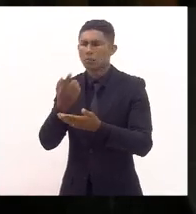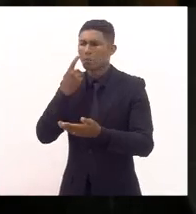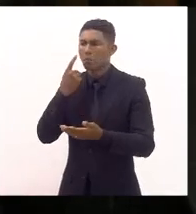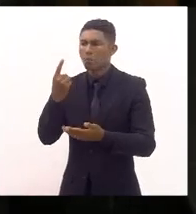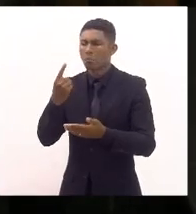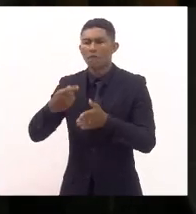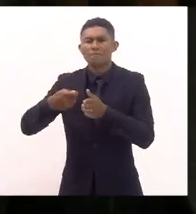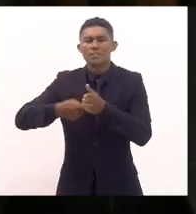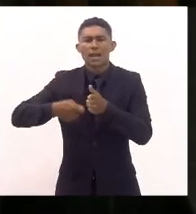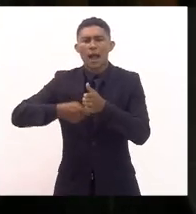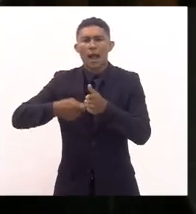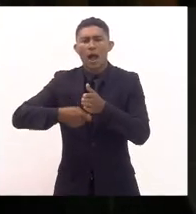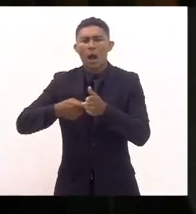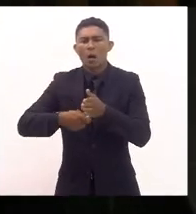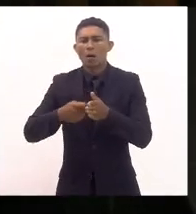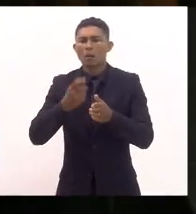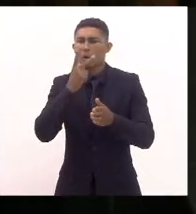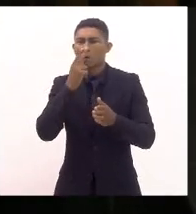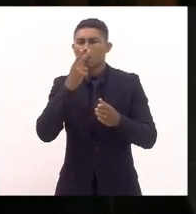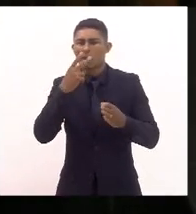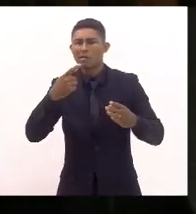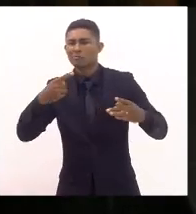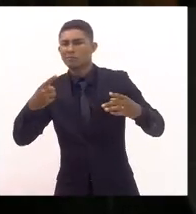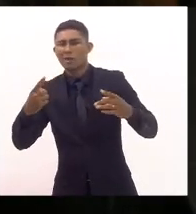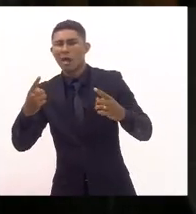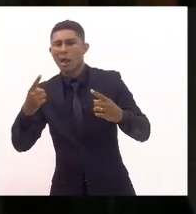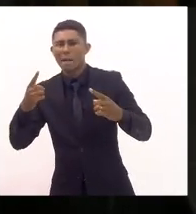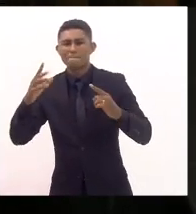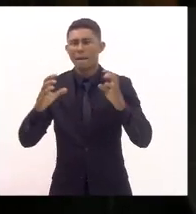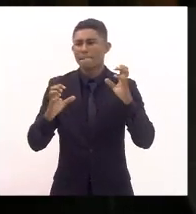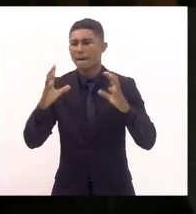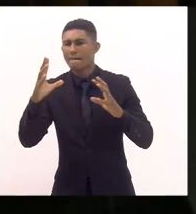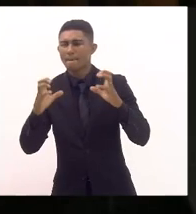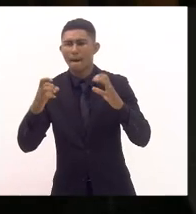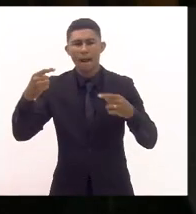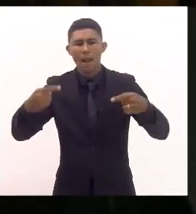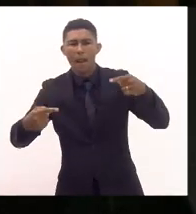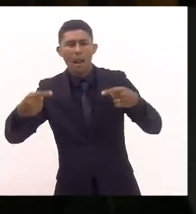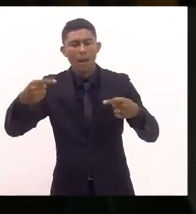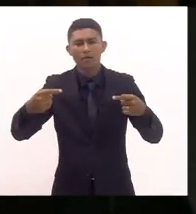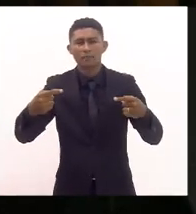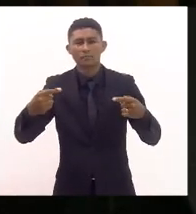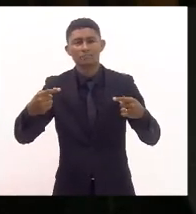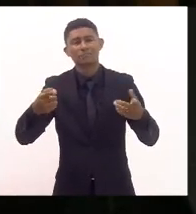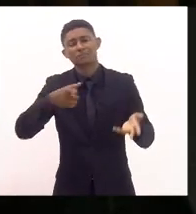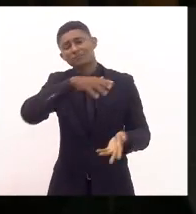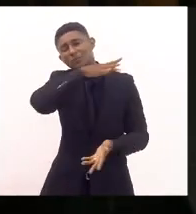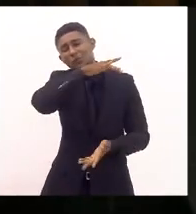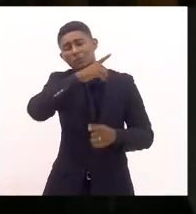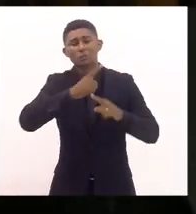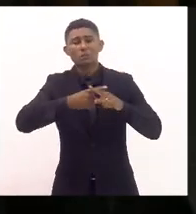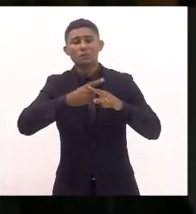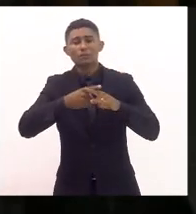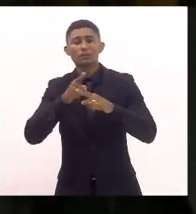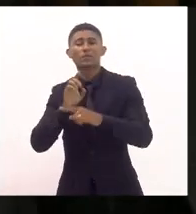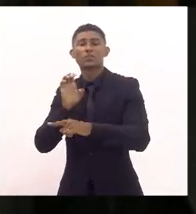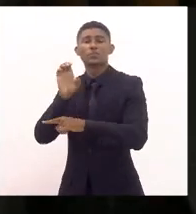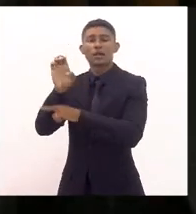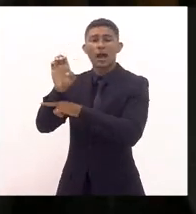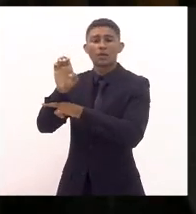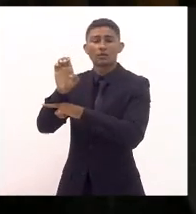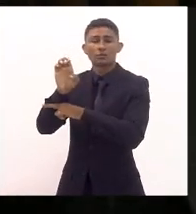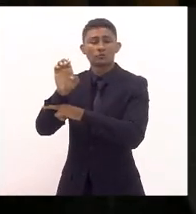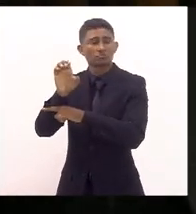fiscal é ruim para todos porque fica estado lutando Quanto